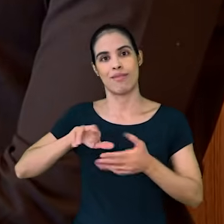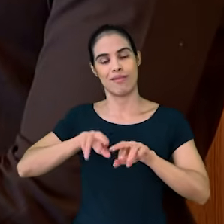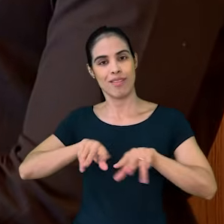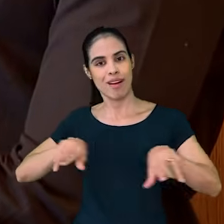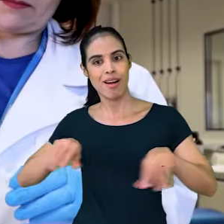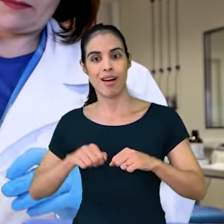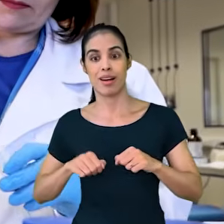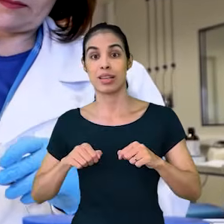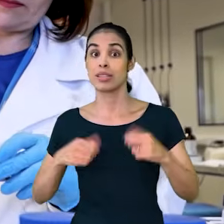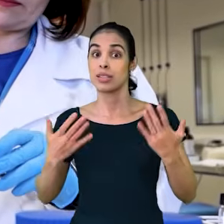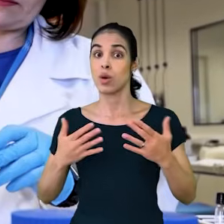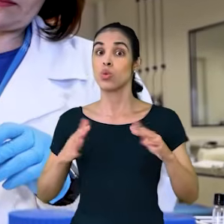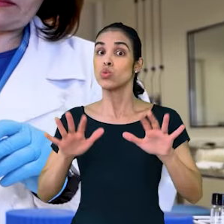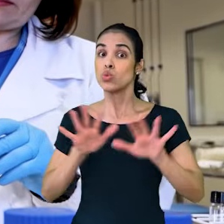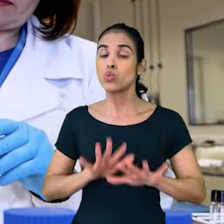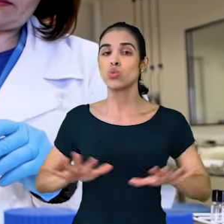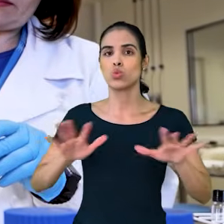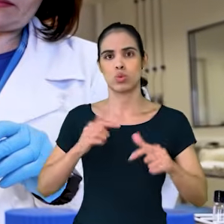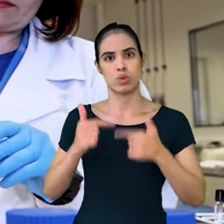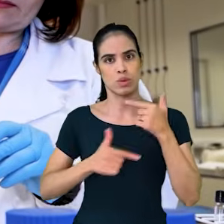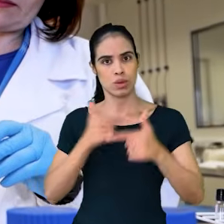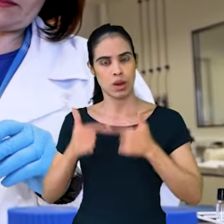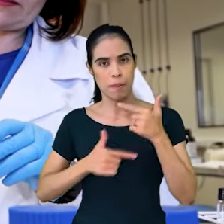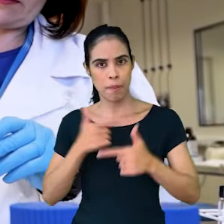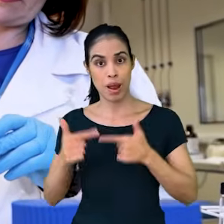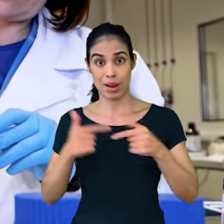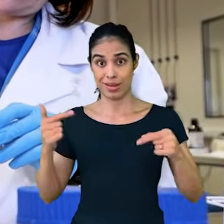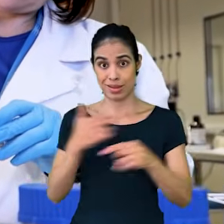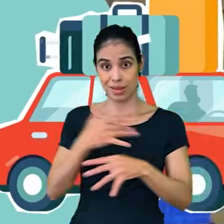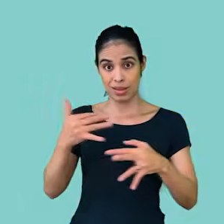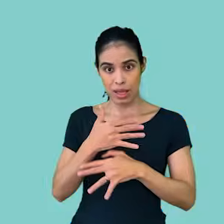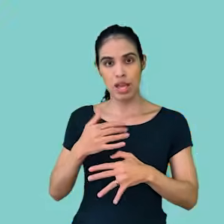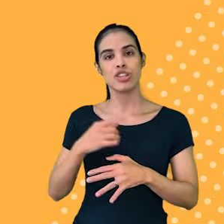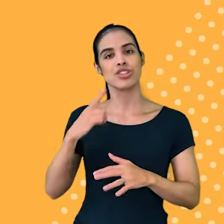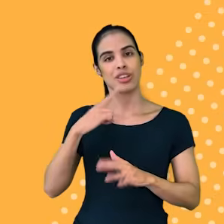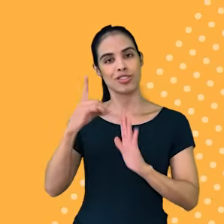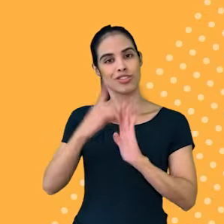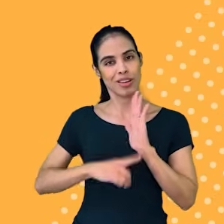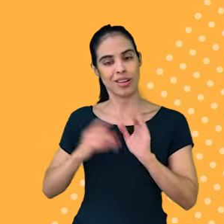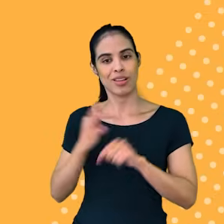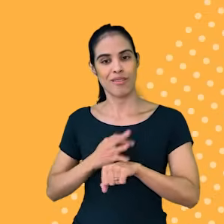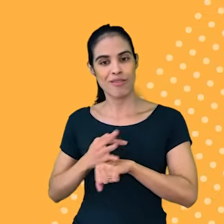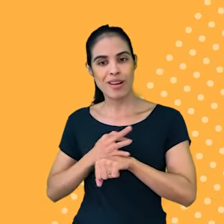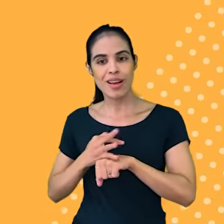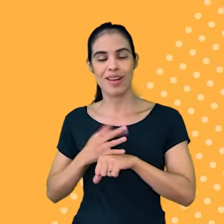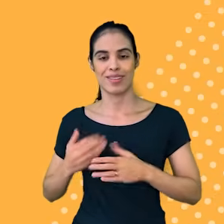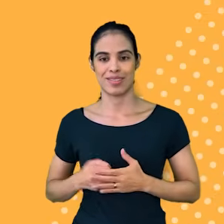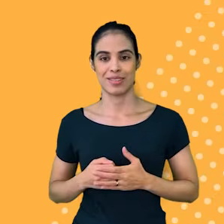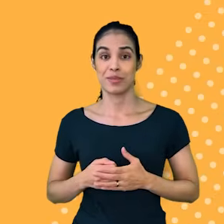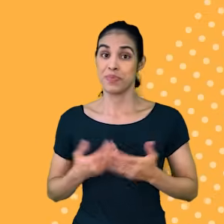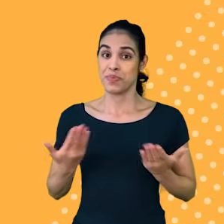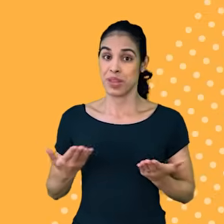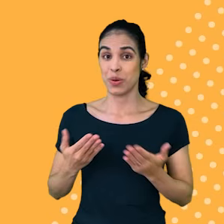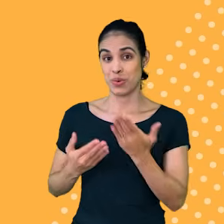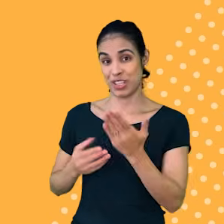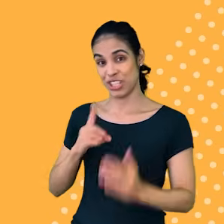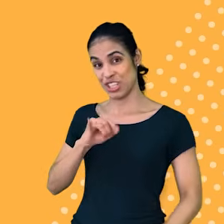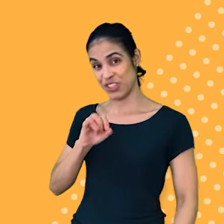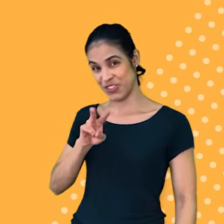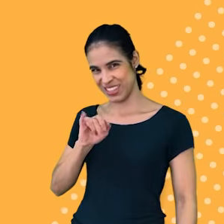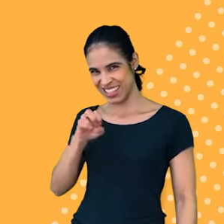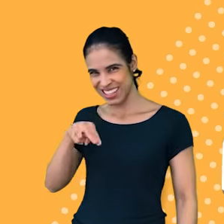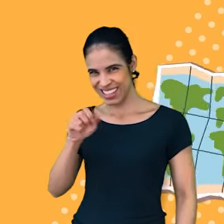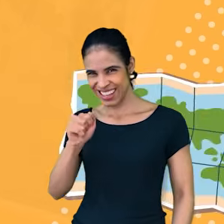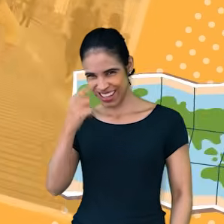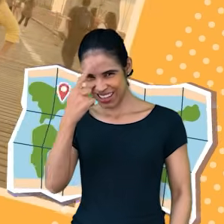os trabalhadores urbanos do país passaram a ter direito às férias. As 3 décadas e meia no trabalho permitiram à